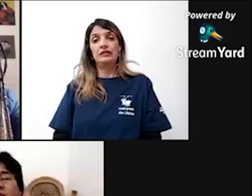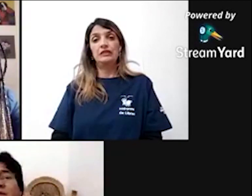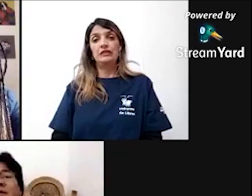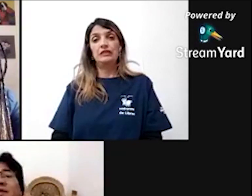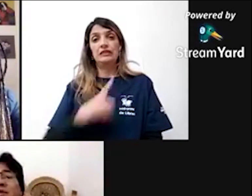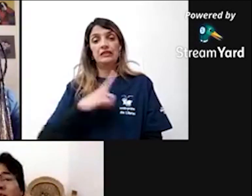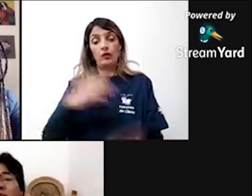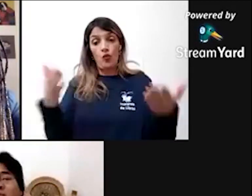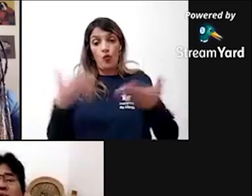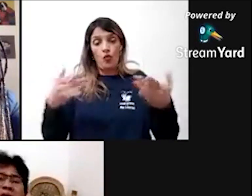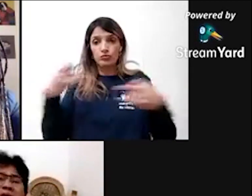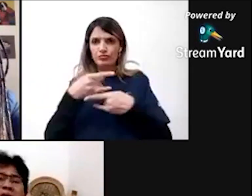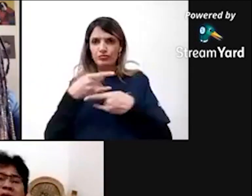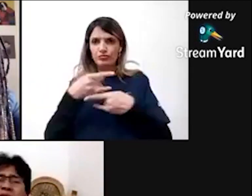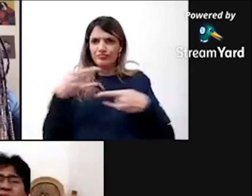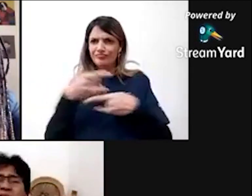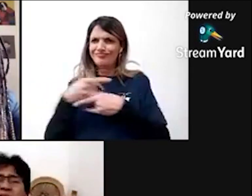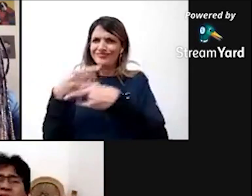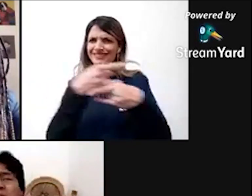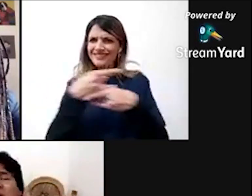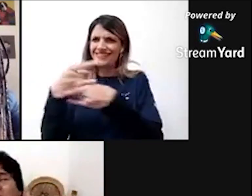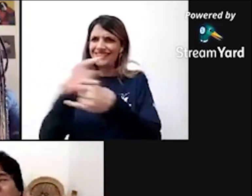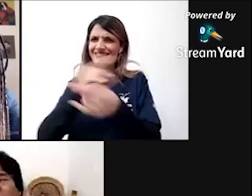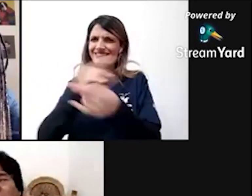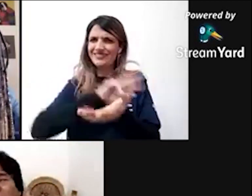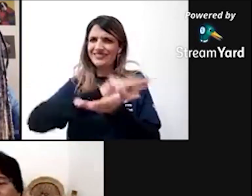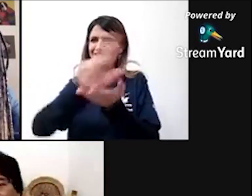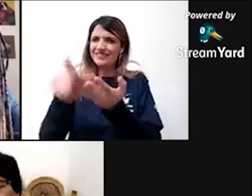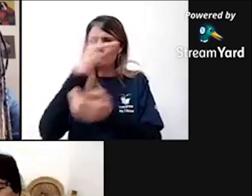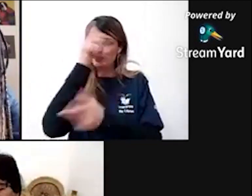esse lindo encontro, com tanta gente assistindo.